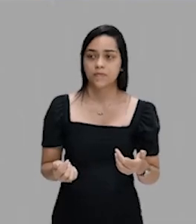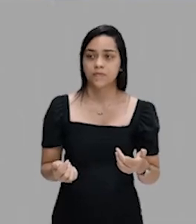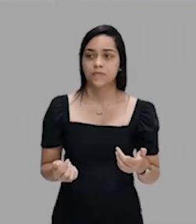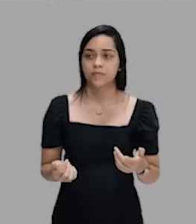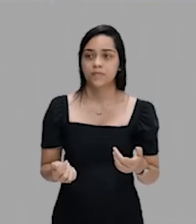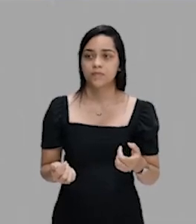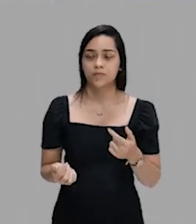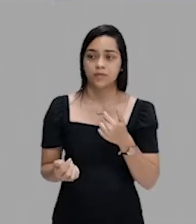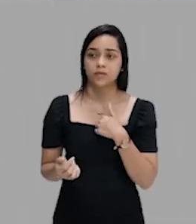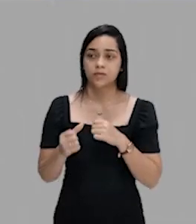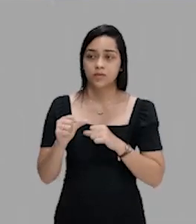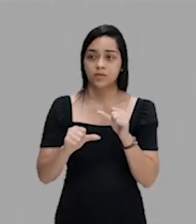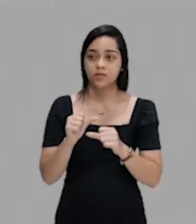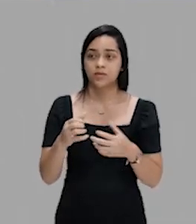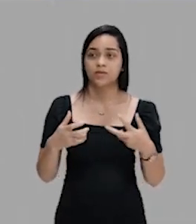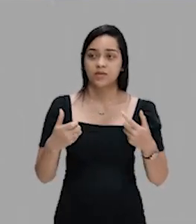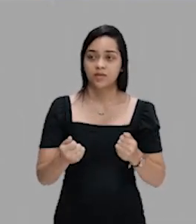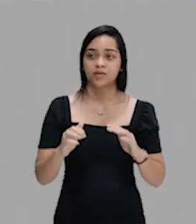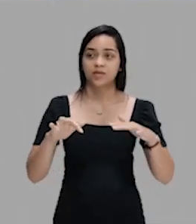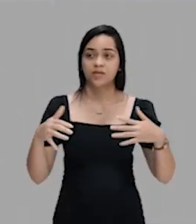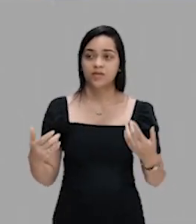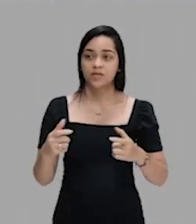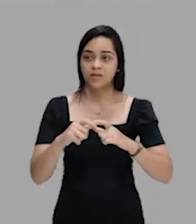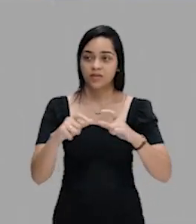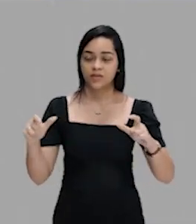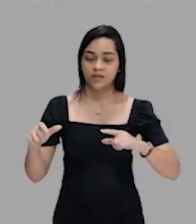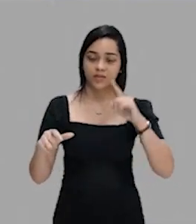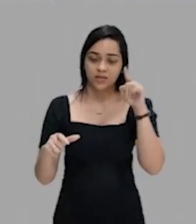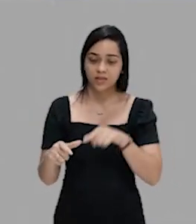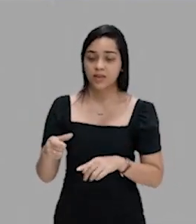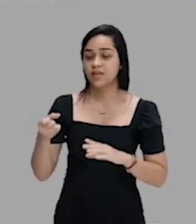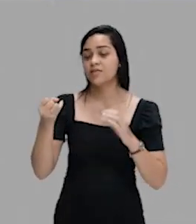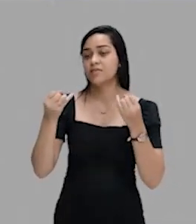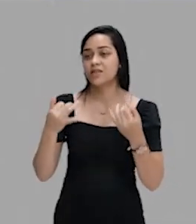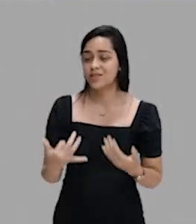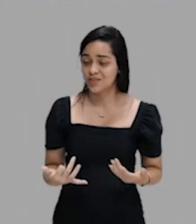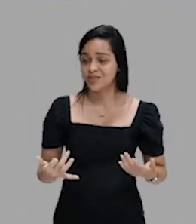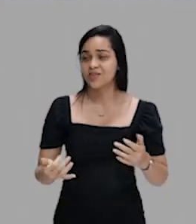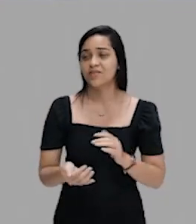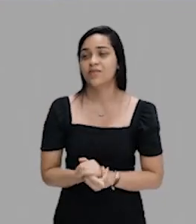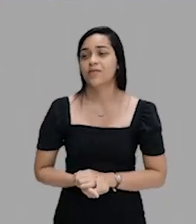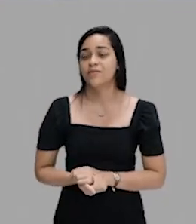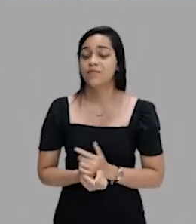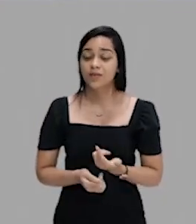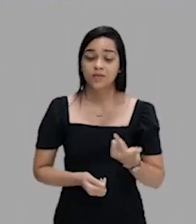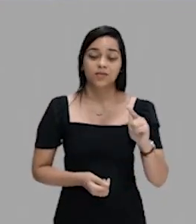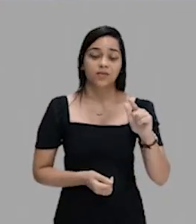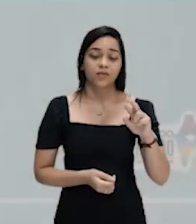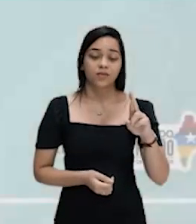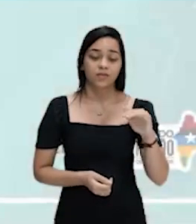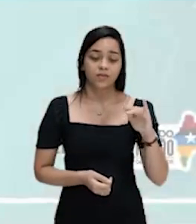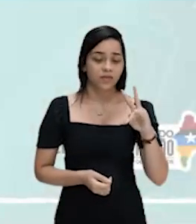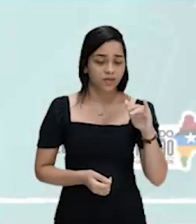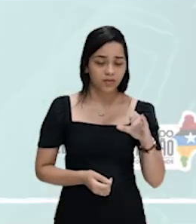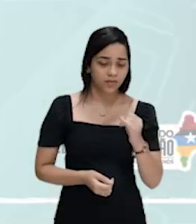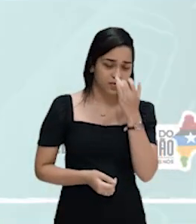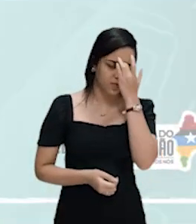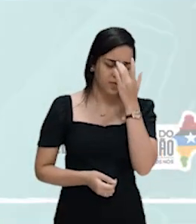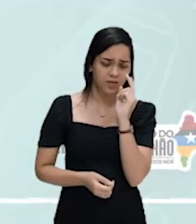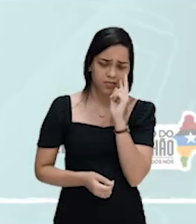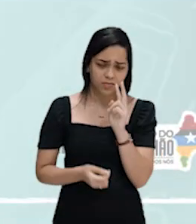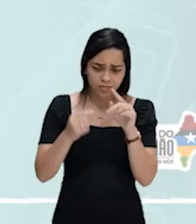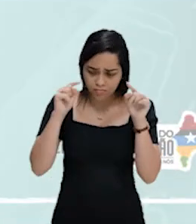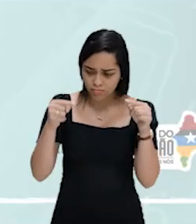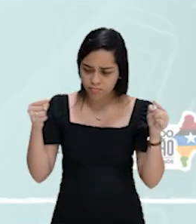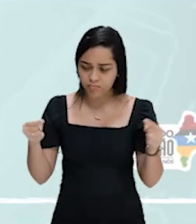eu tô trocando tudo né Qual a oração que é explicativo as outras são restritivas gente é muito fácil é só que